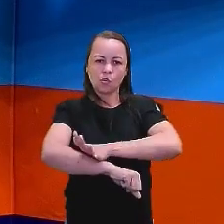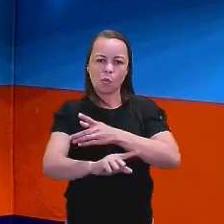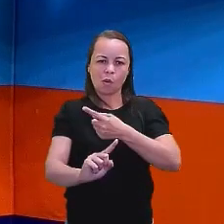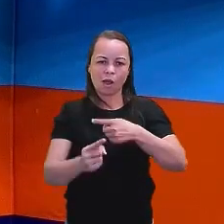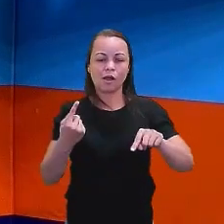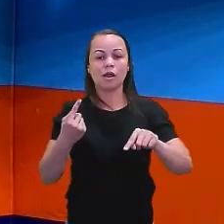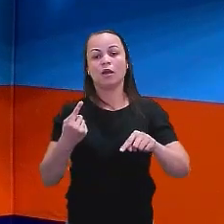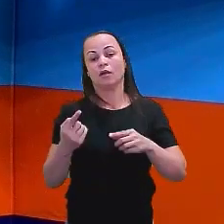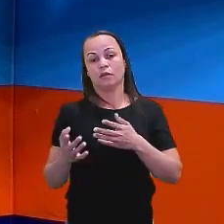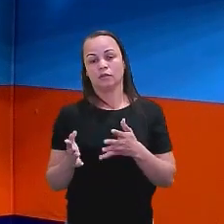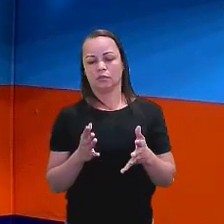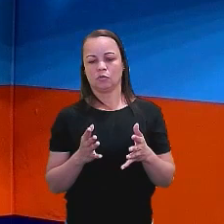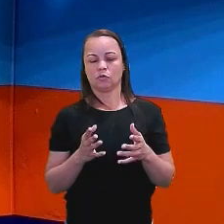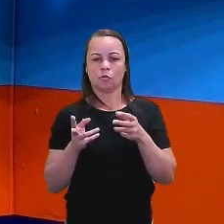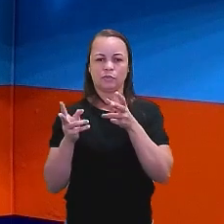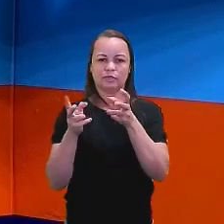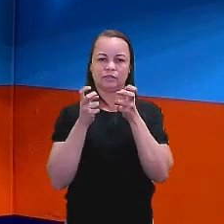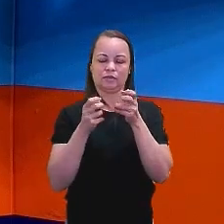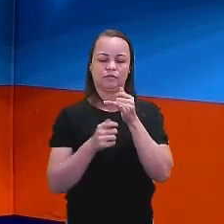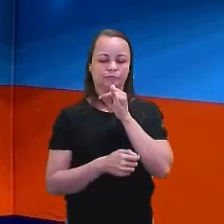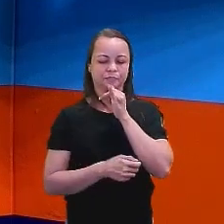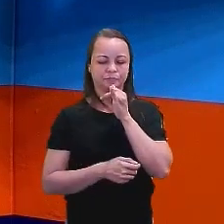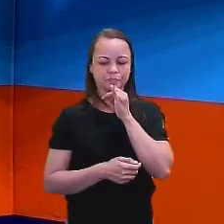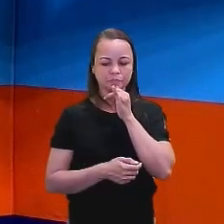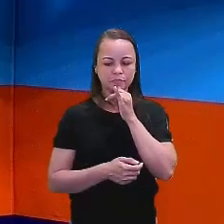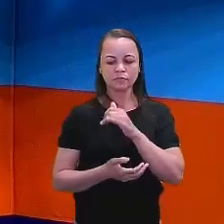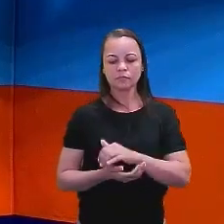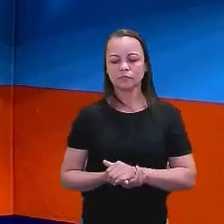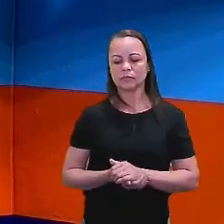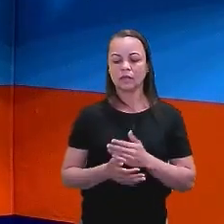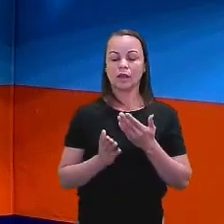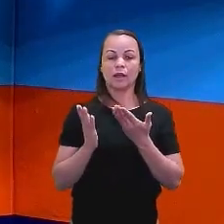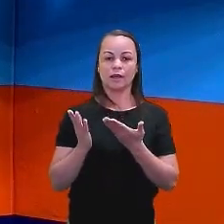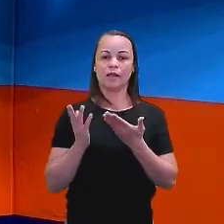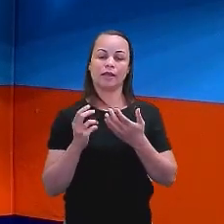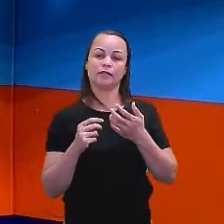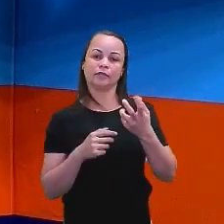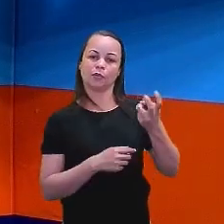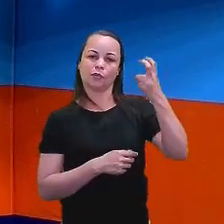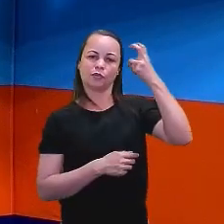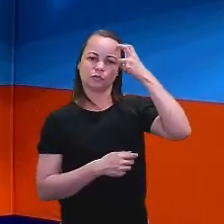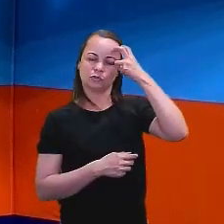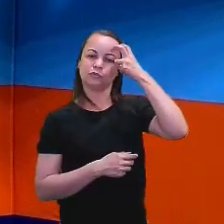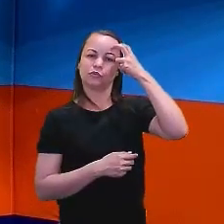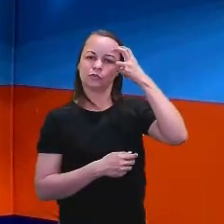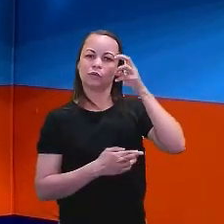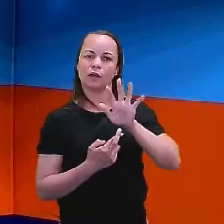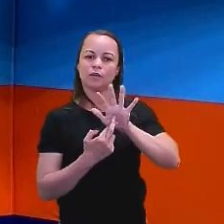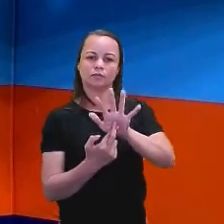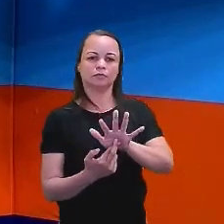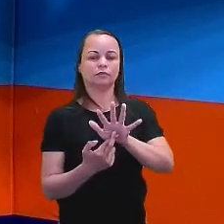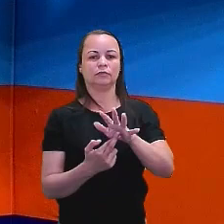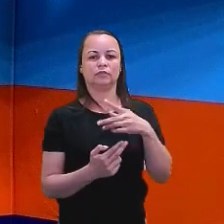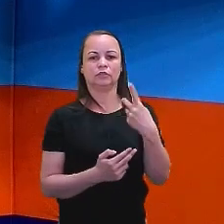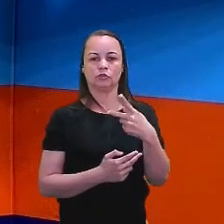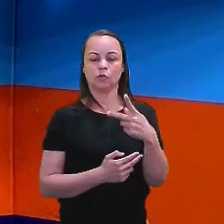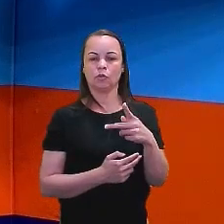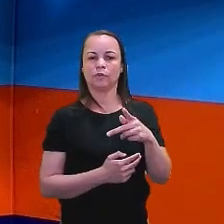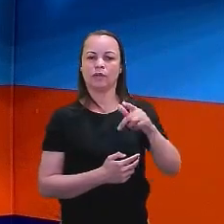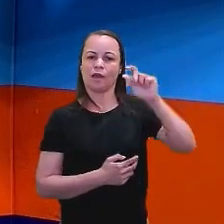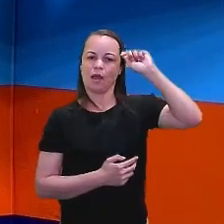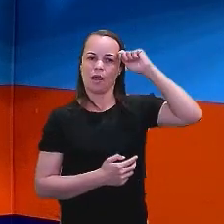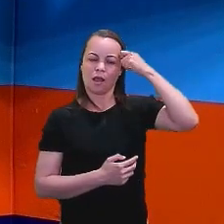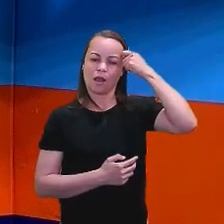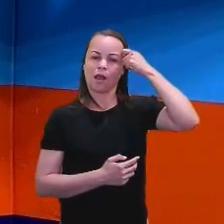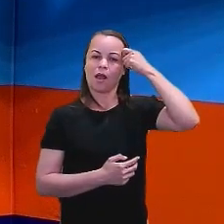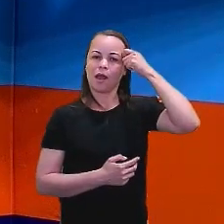gente observar, por exemplo, essa cultura representativa sobre essa África